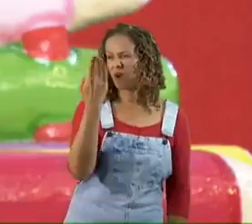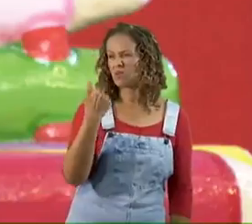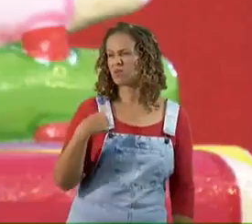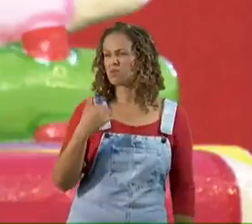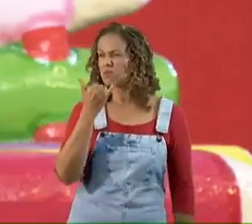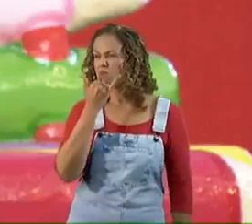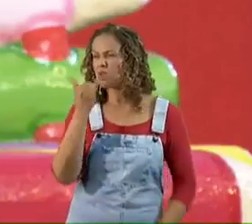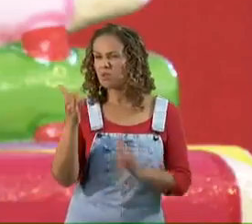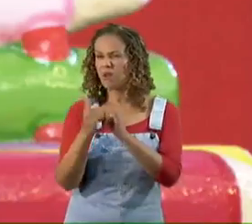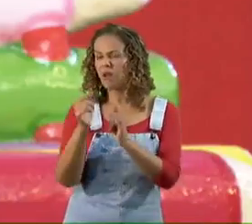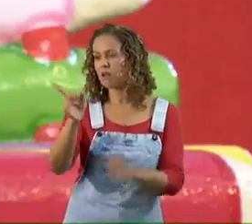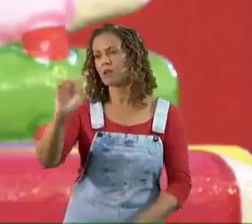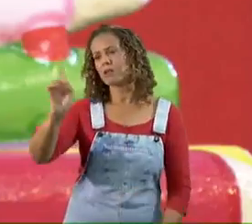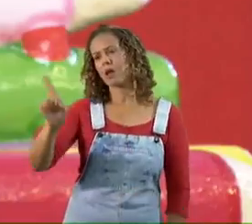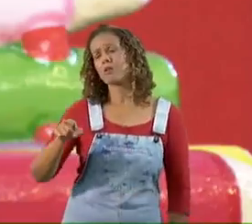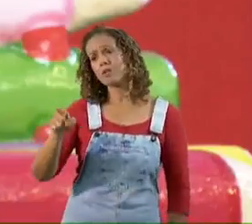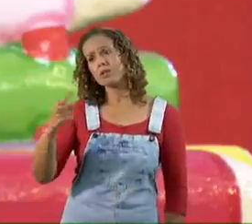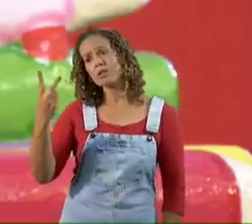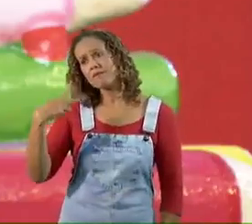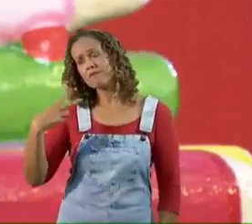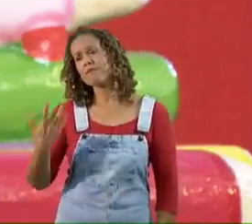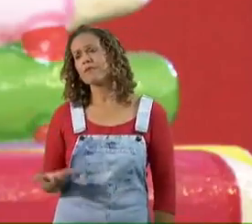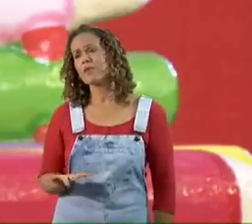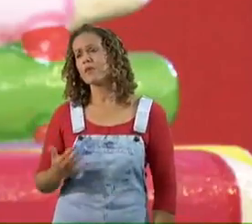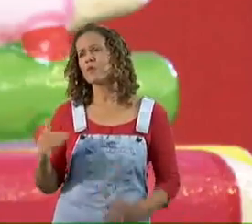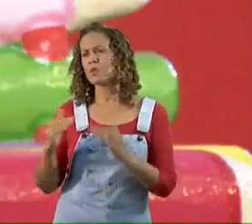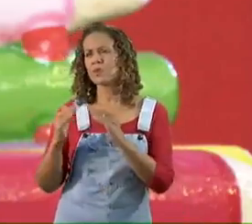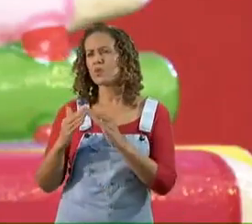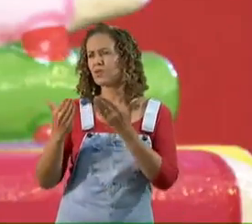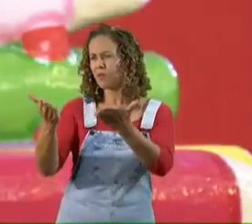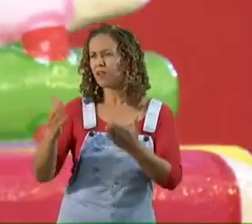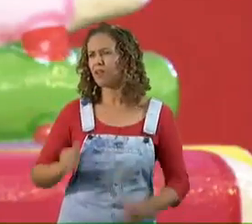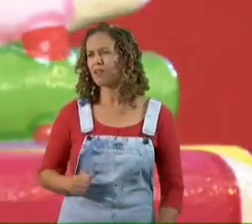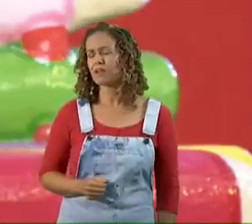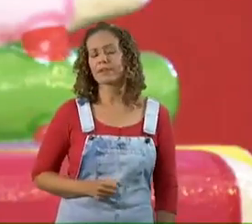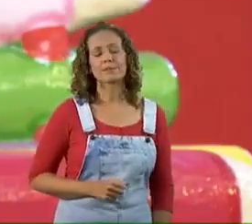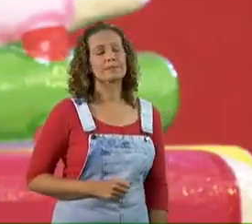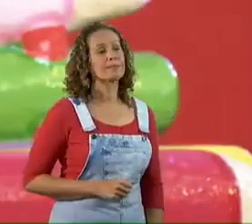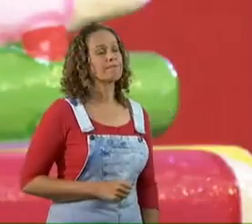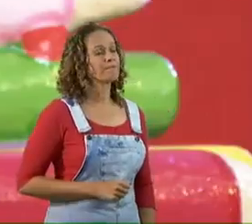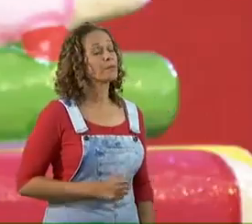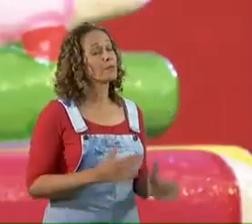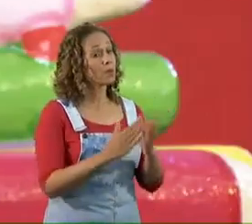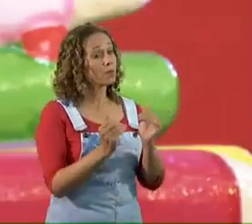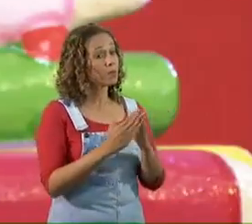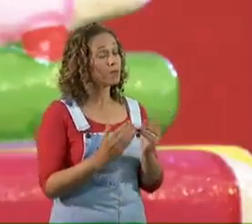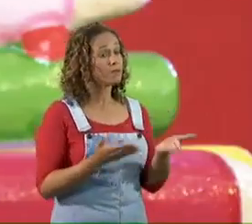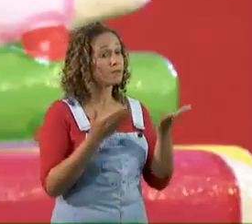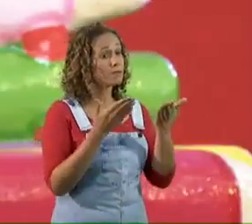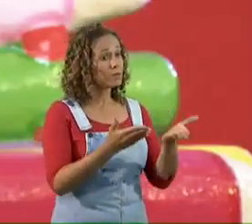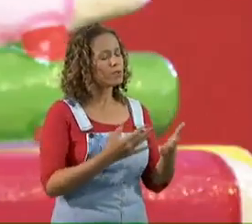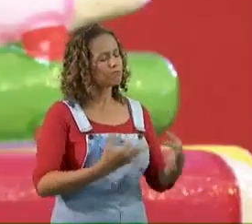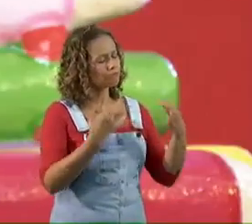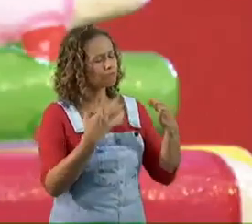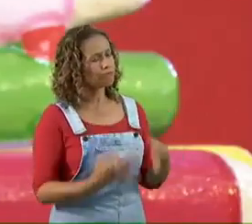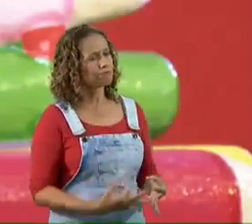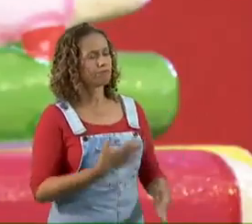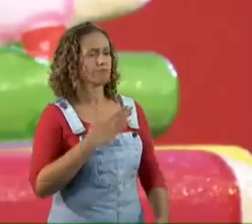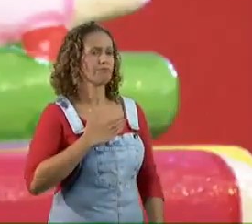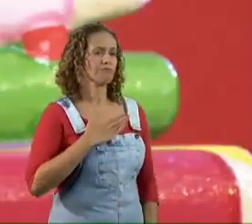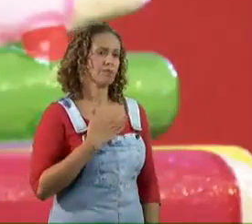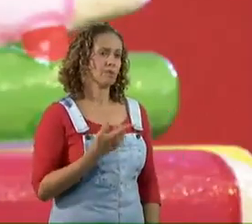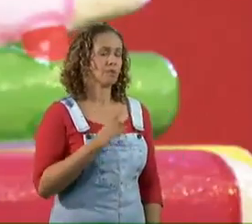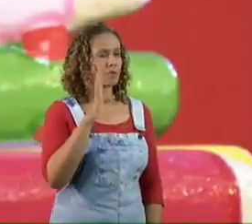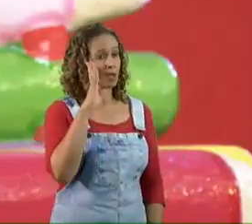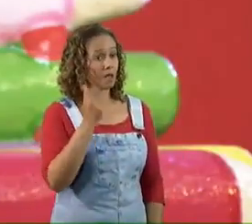O senhor viu tudo o que ela fez comigo e ainda concorda com ela? Melissa, eu peço que você seja honesta comigo. Você acha